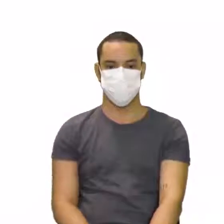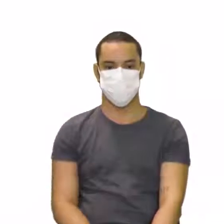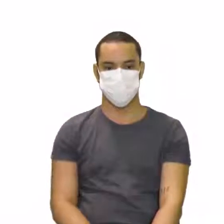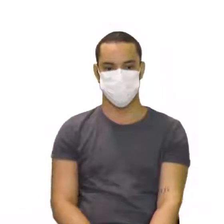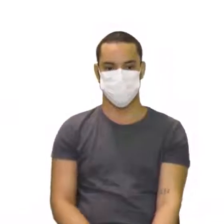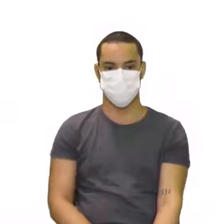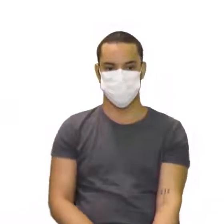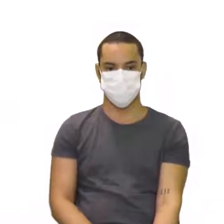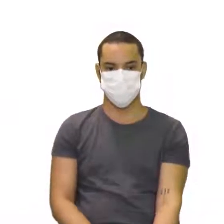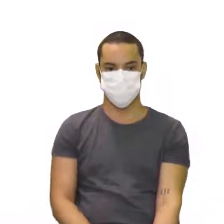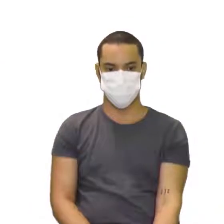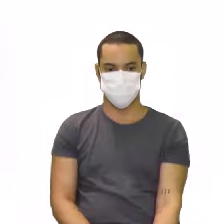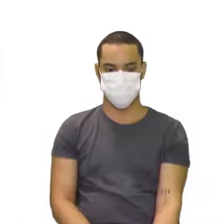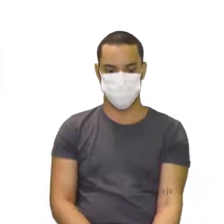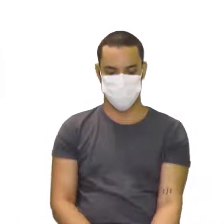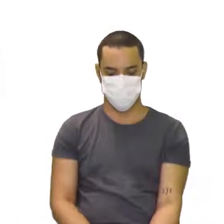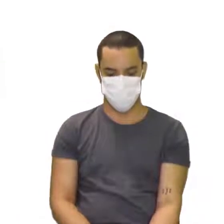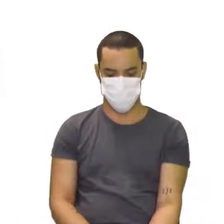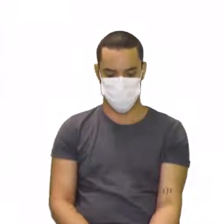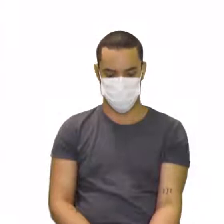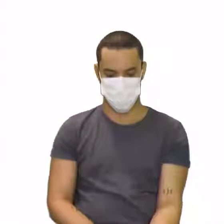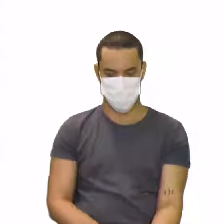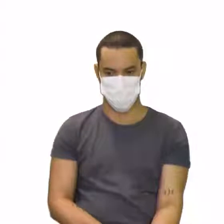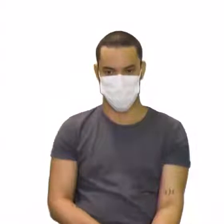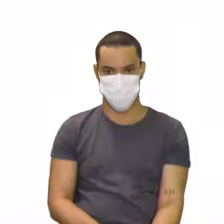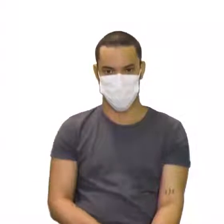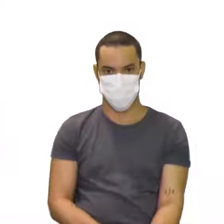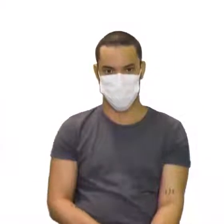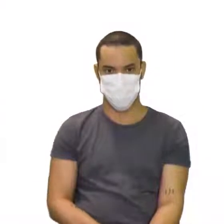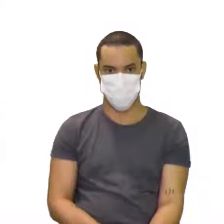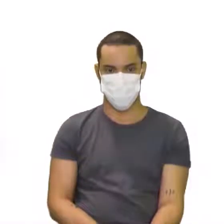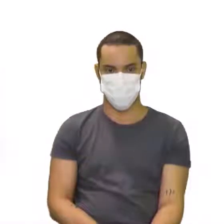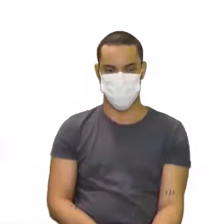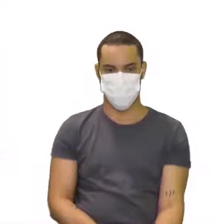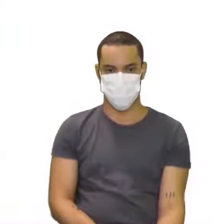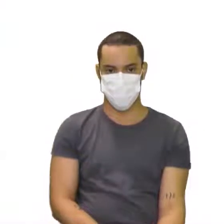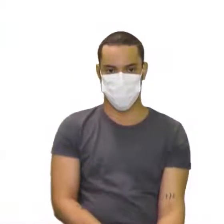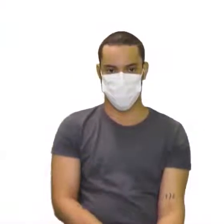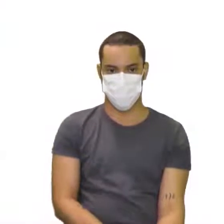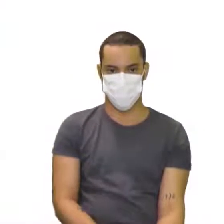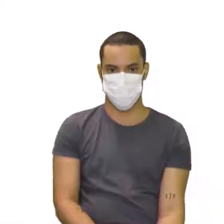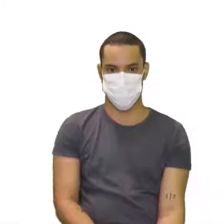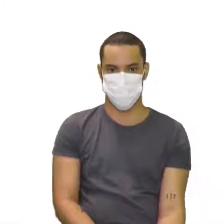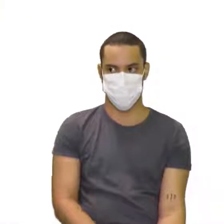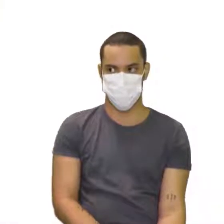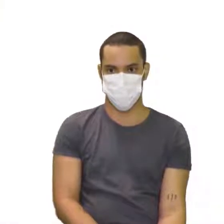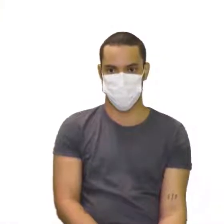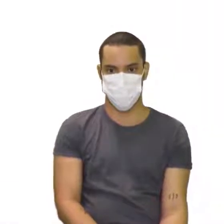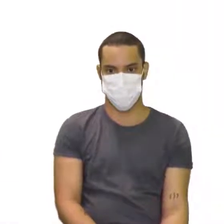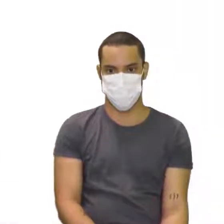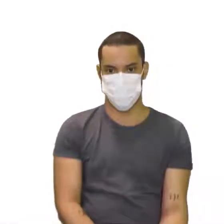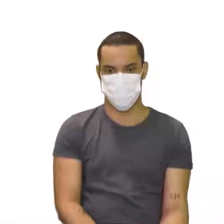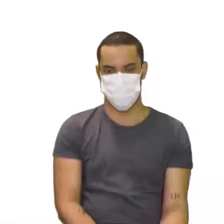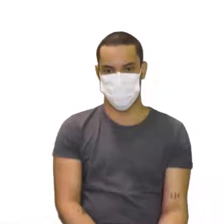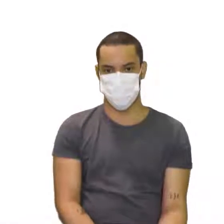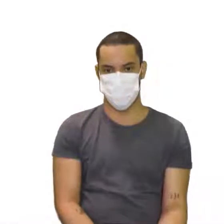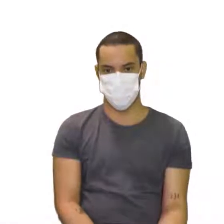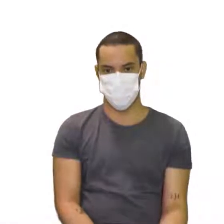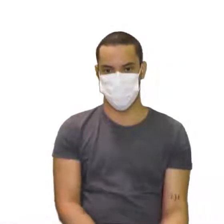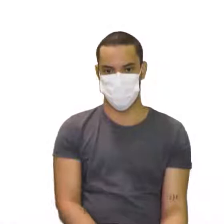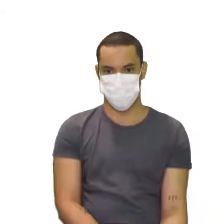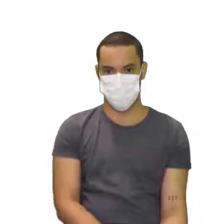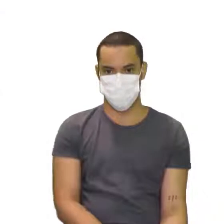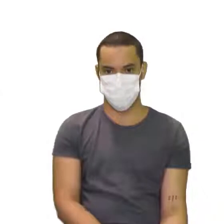Bom, pessoal, olha só, os diferentes sistemas de telecomunicações, entre os quais se encontra o telefone, baseiam-se no